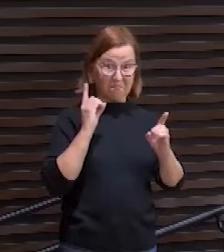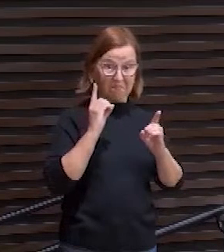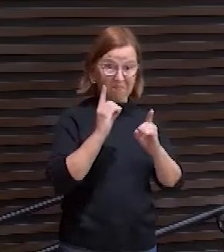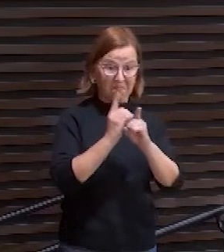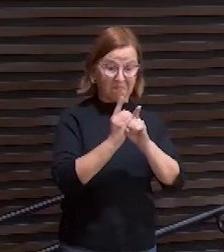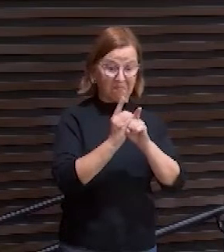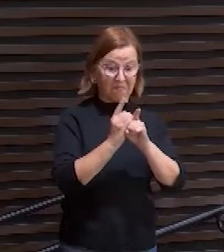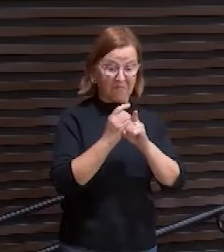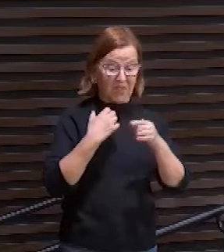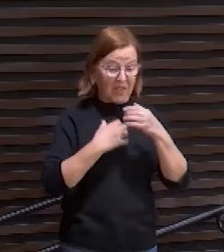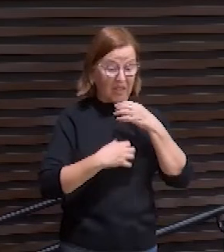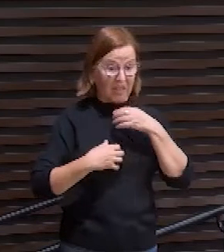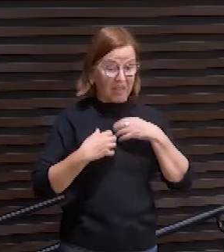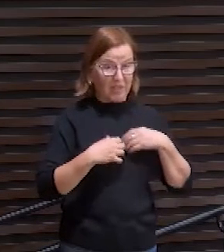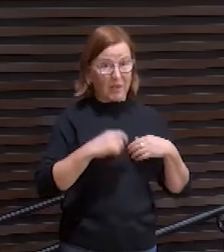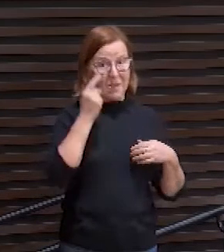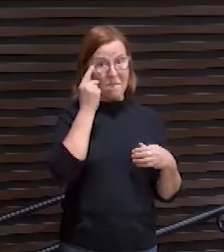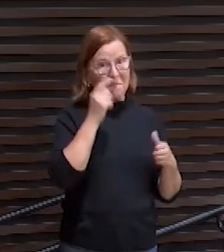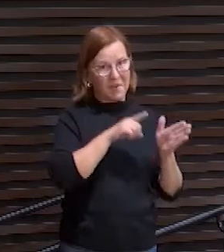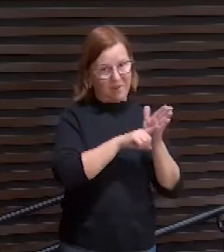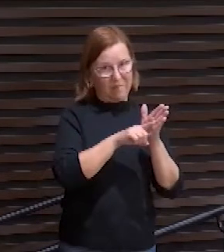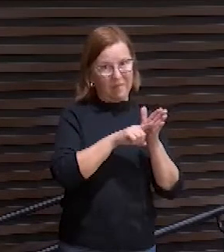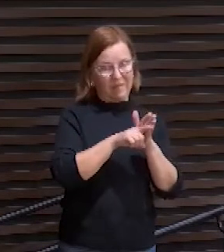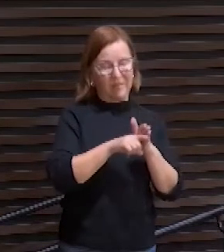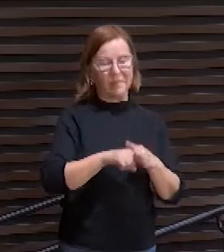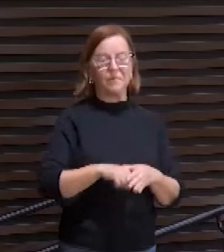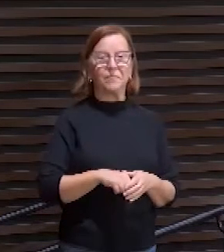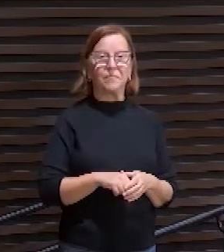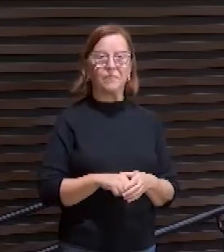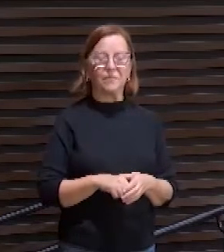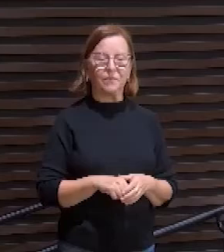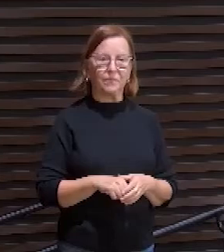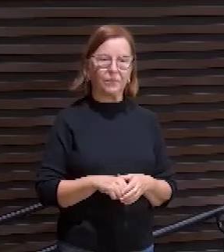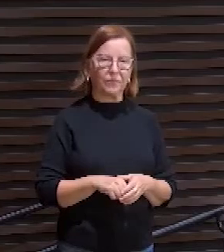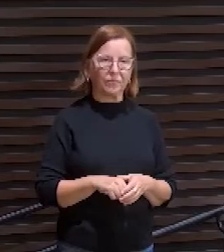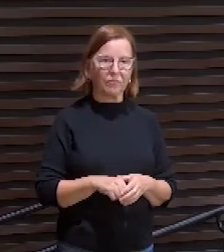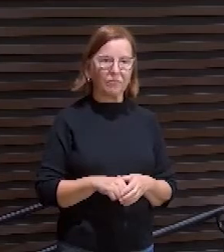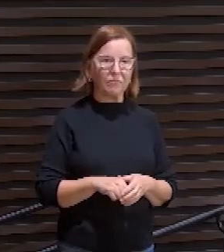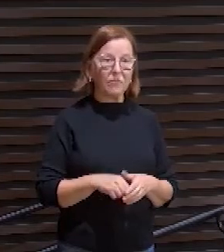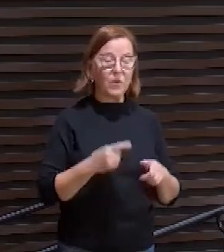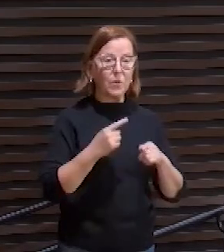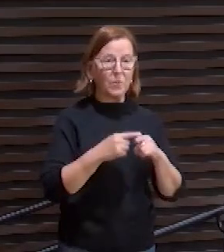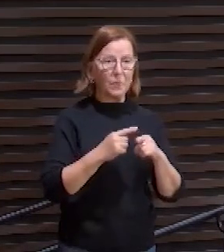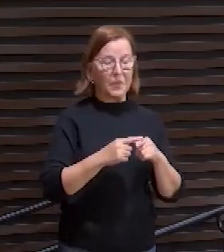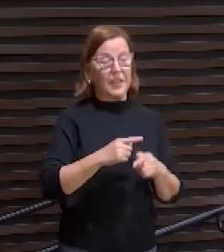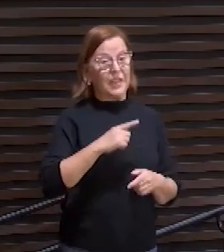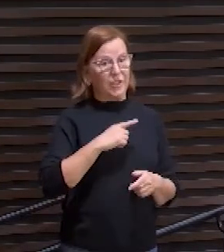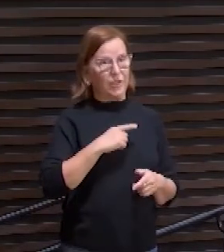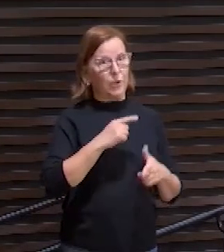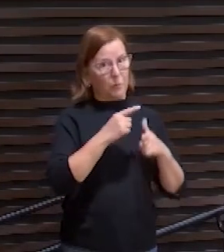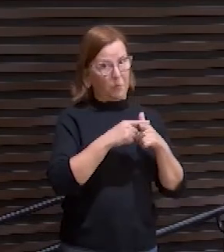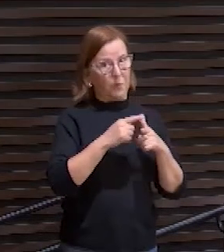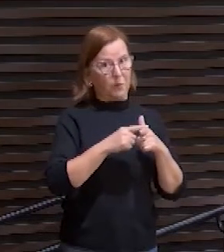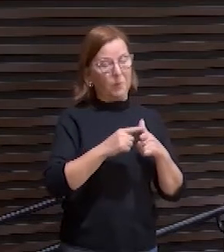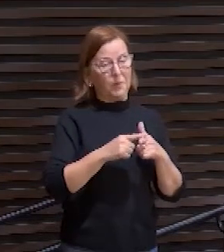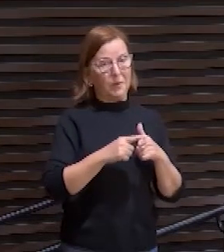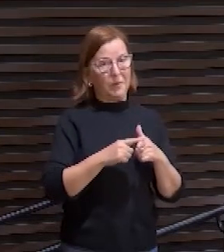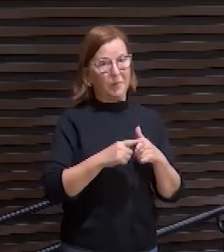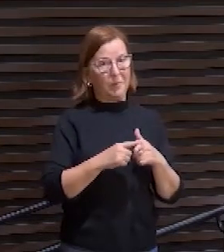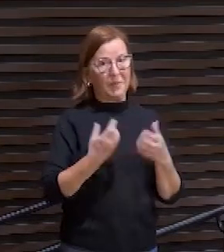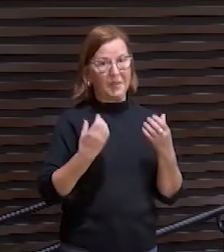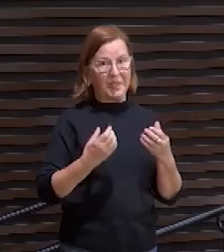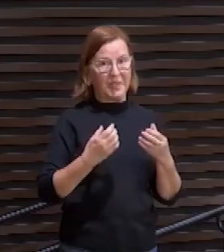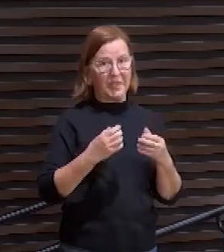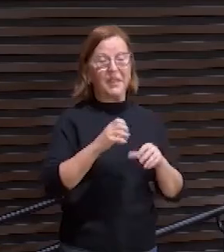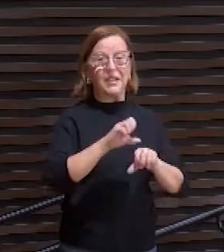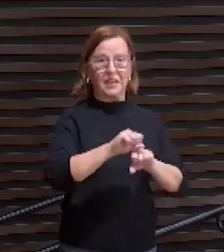para perguntar isso a ele. E ele estava com um problema, e ele queria resolvê-lo. Assim como nós comentamos